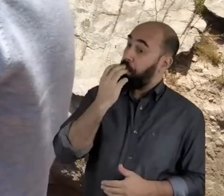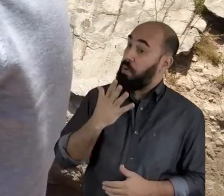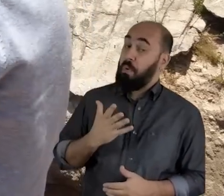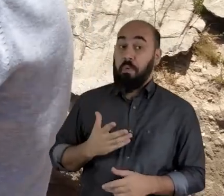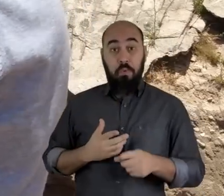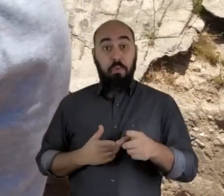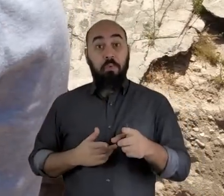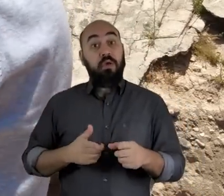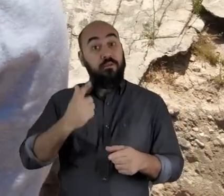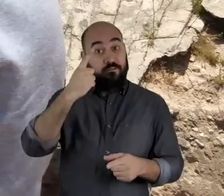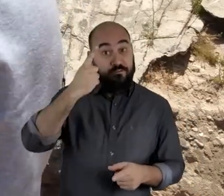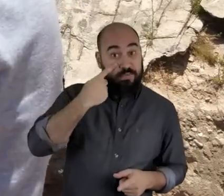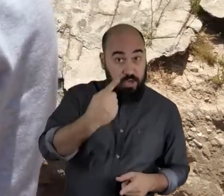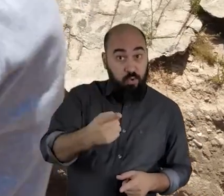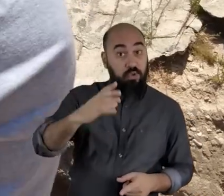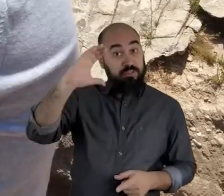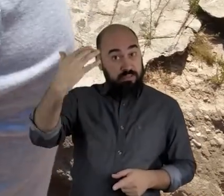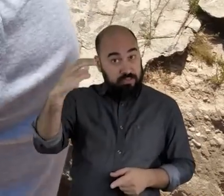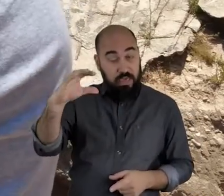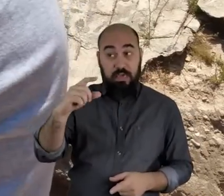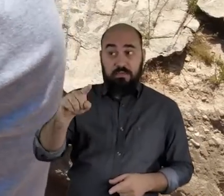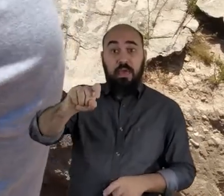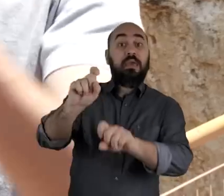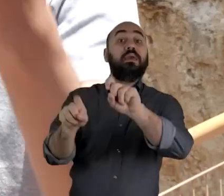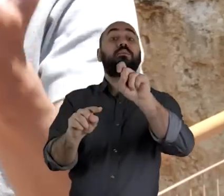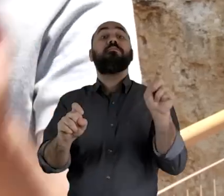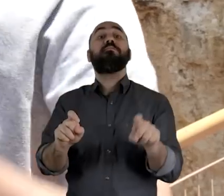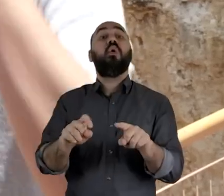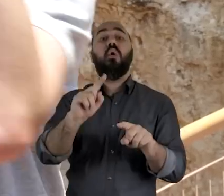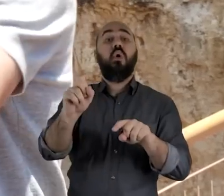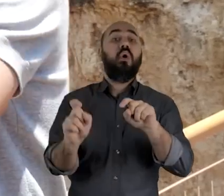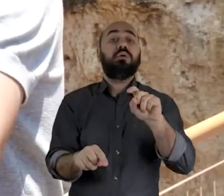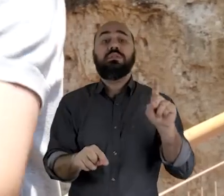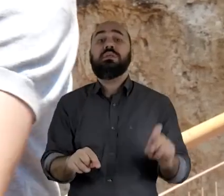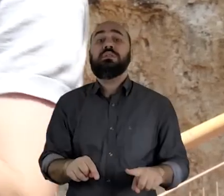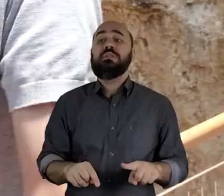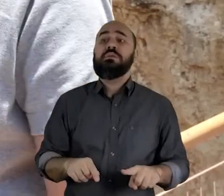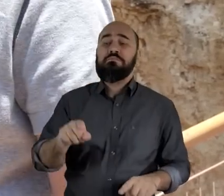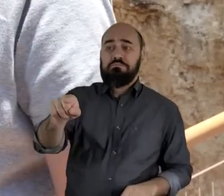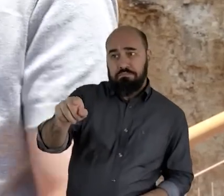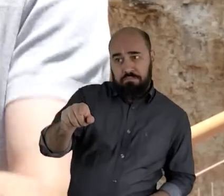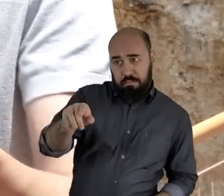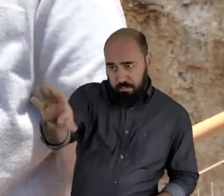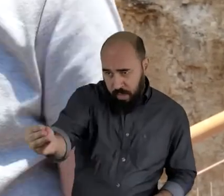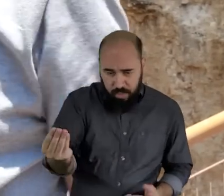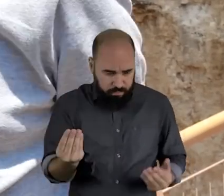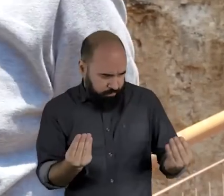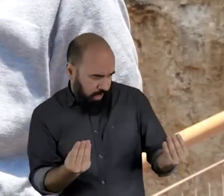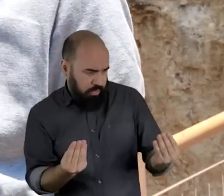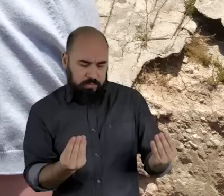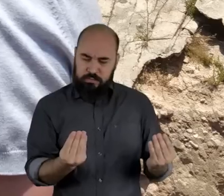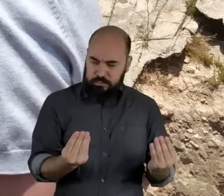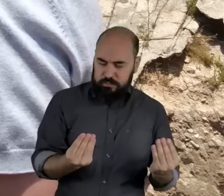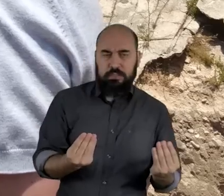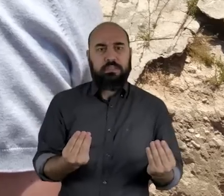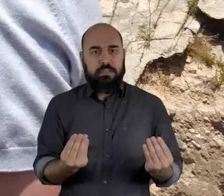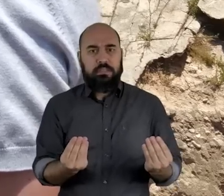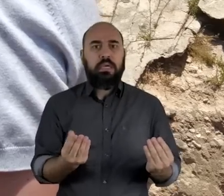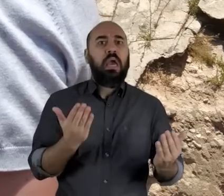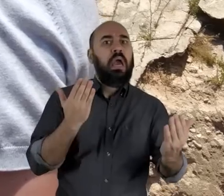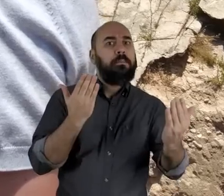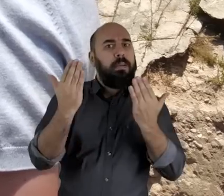Sim, é exatamente assim que a ciência funciona. Temos uma hipótese, aí temos novas evidências e temos que checar isso. Essa é a ideia. Eu